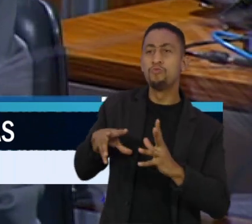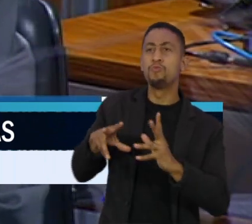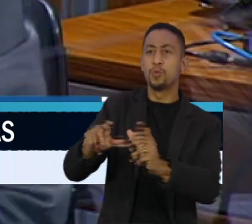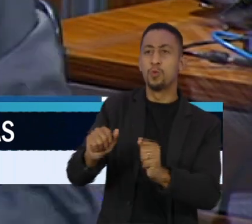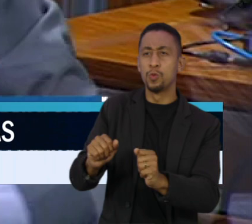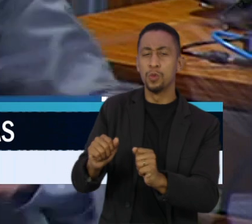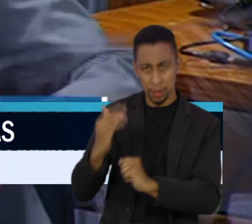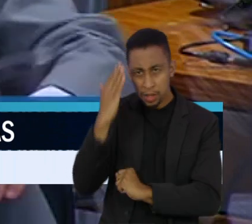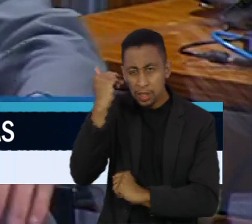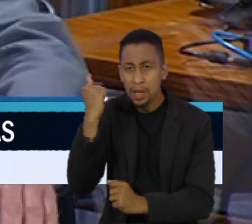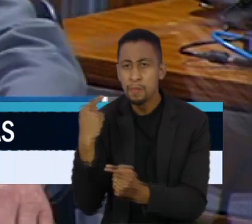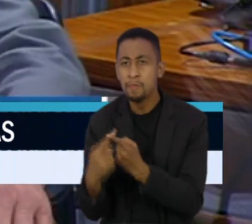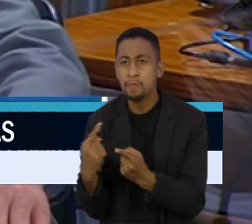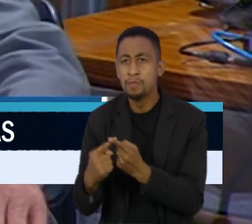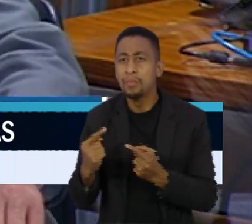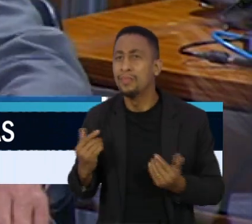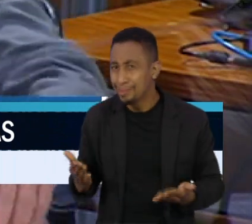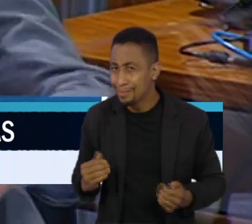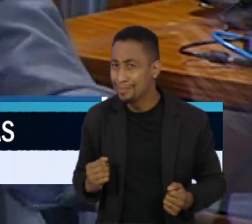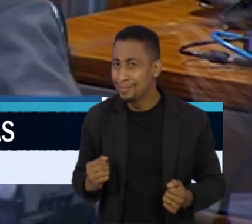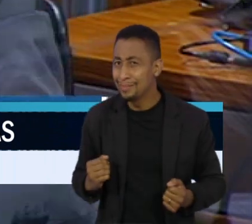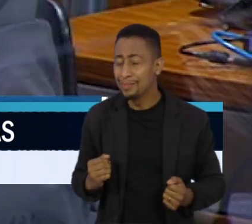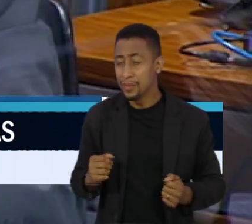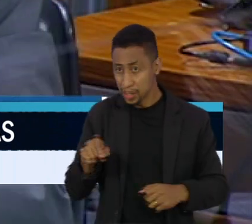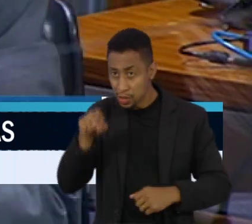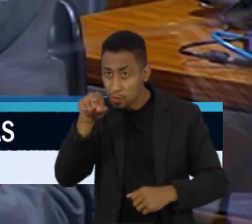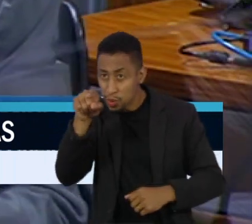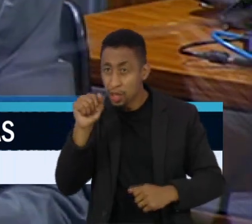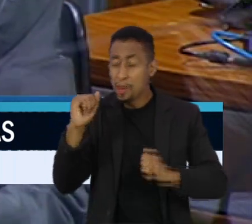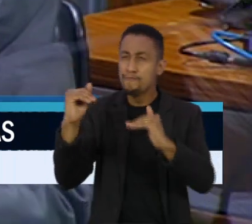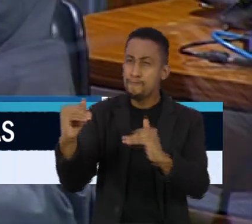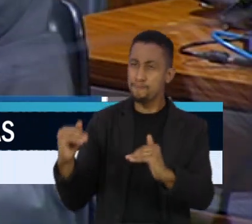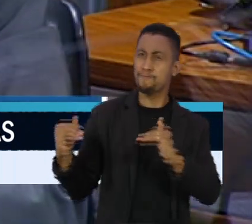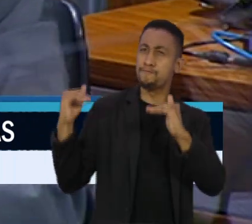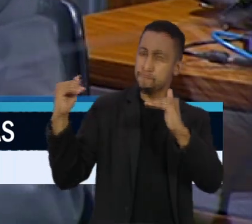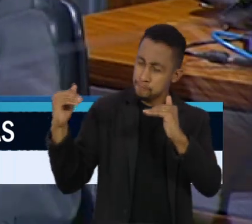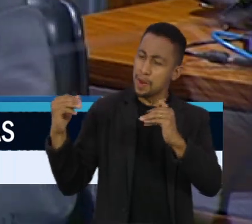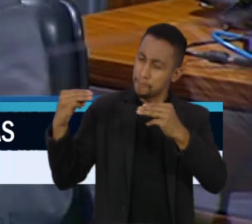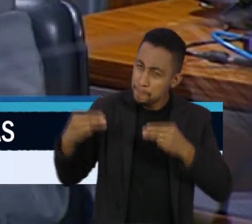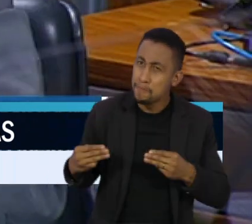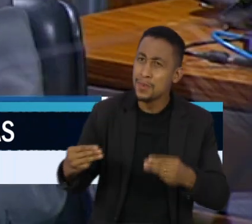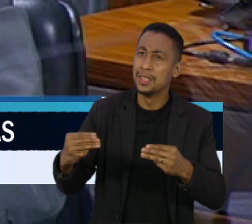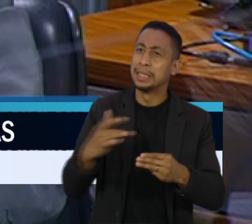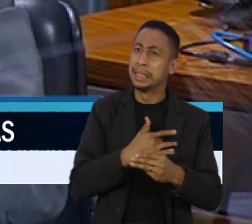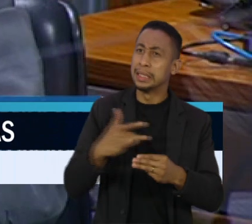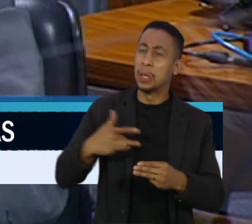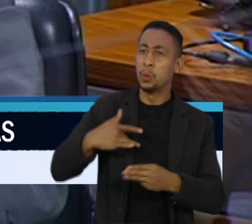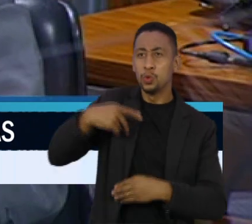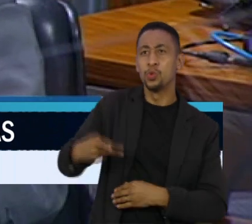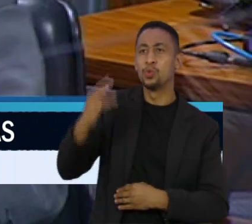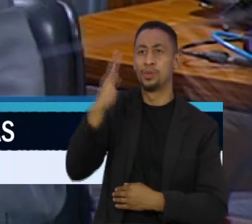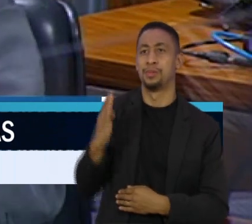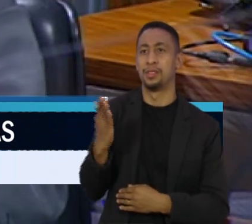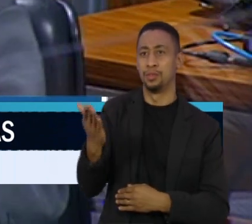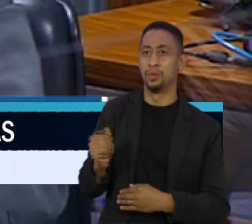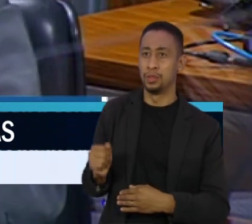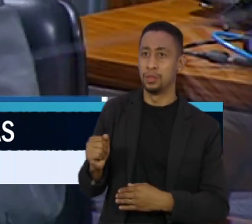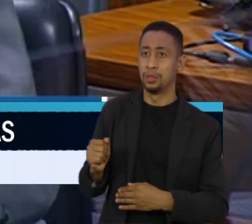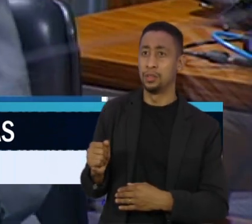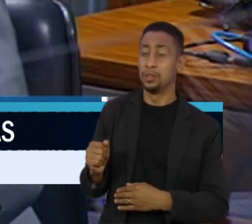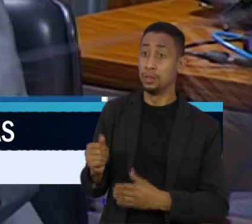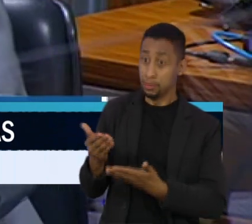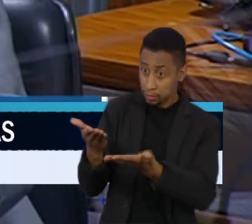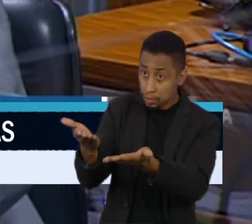por quê? Porque o senhor é a autoridade sanitária do Brasil. É exatamente o